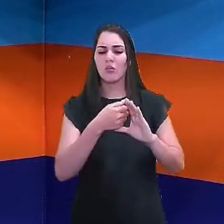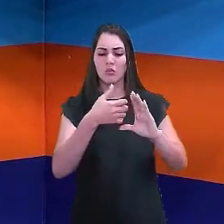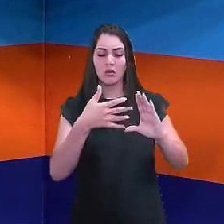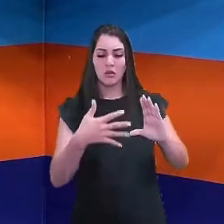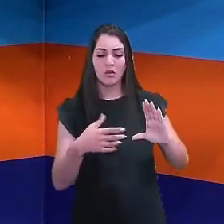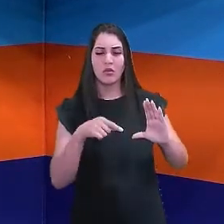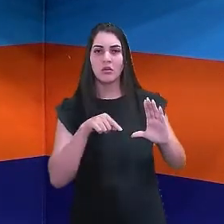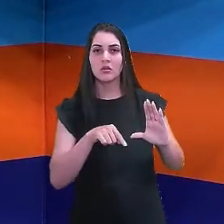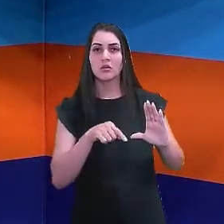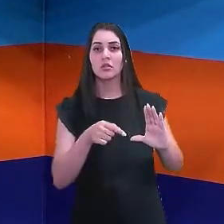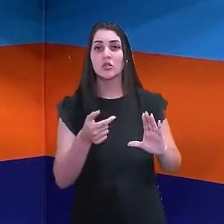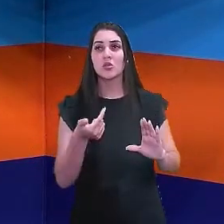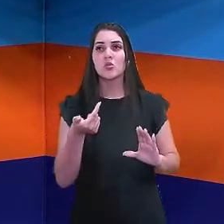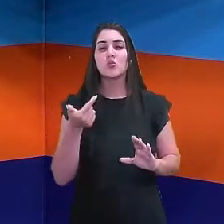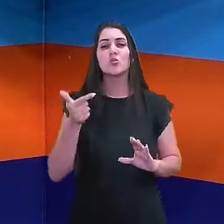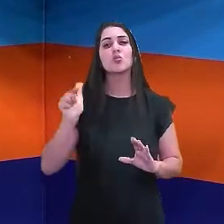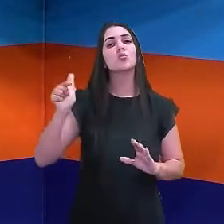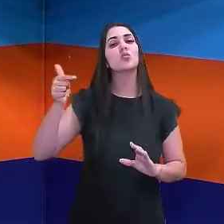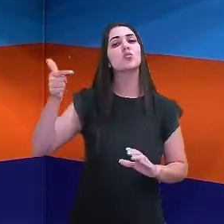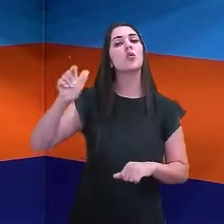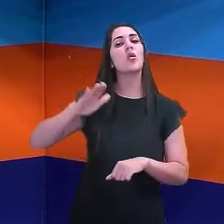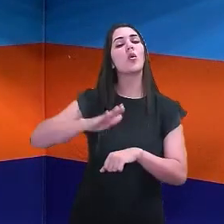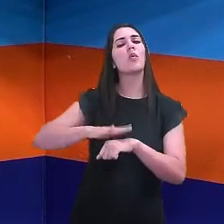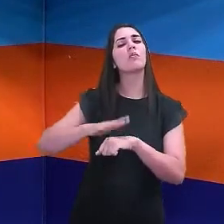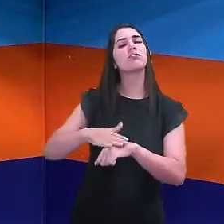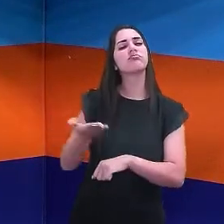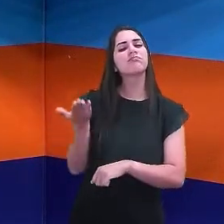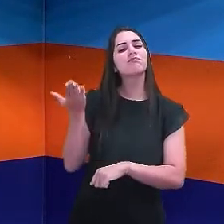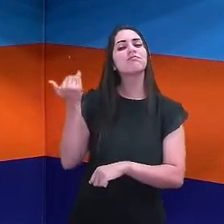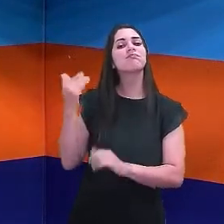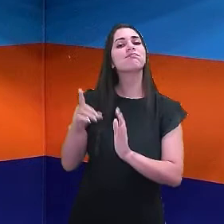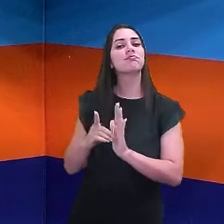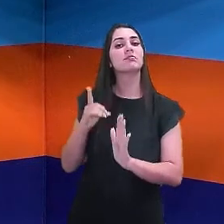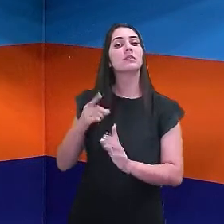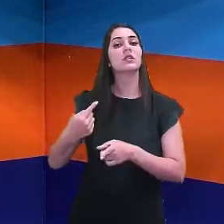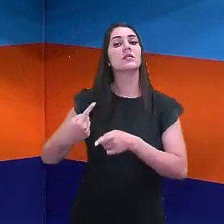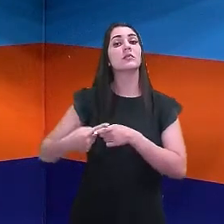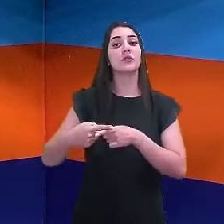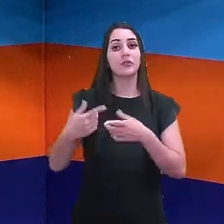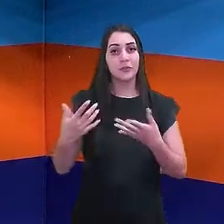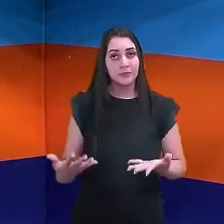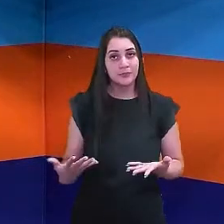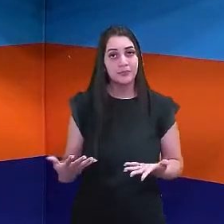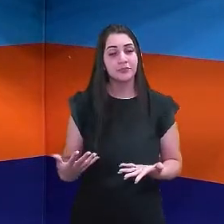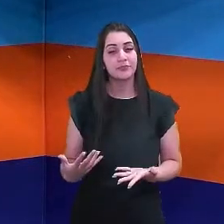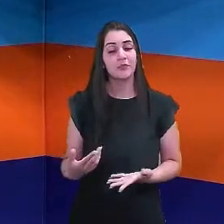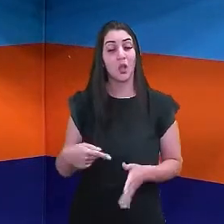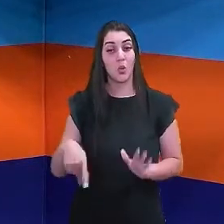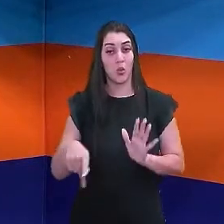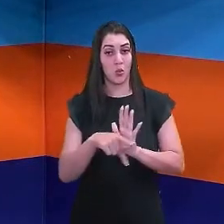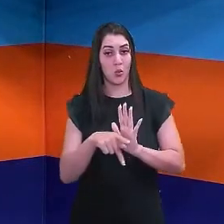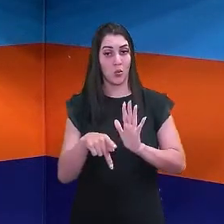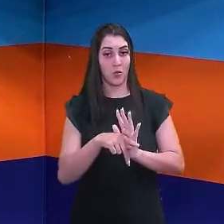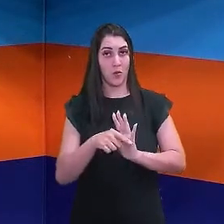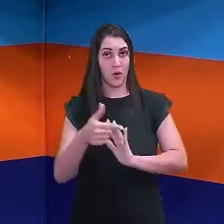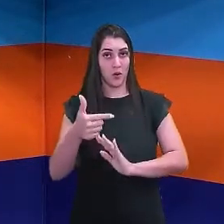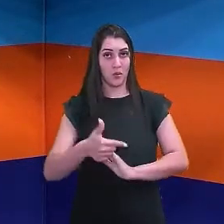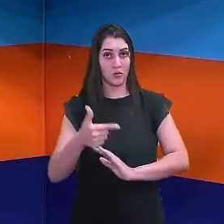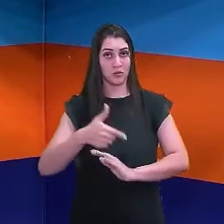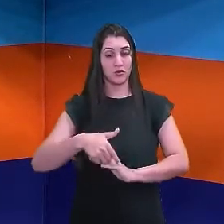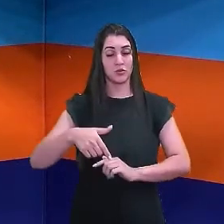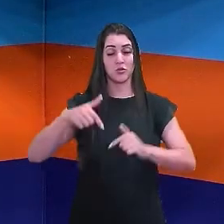característica dos outros períodos que a antecederam. Por quê? Porque o próprio Segundo